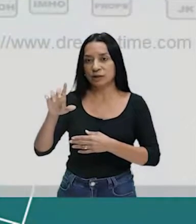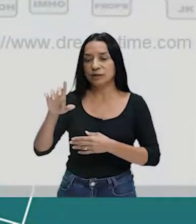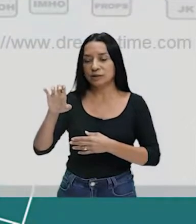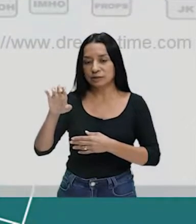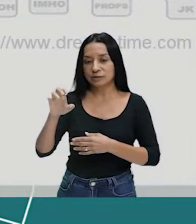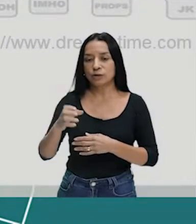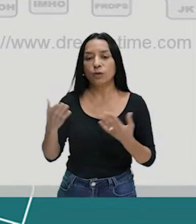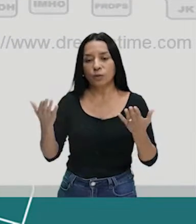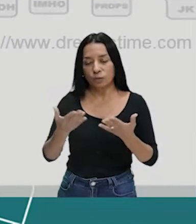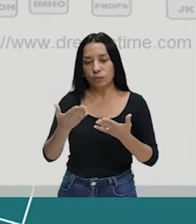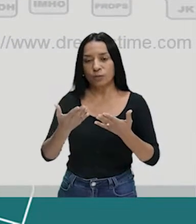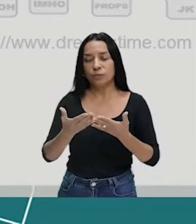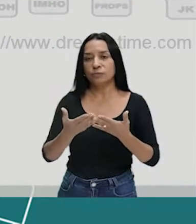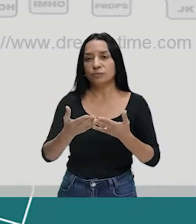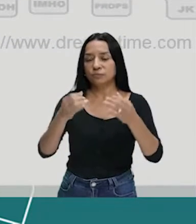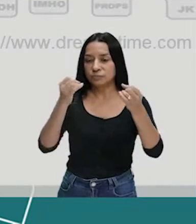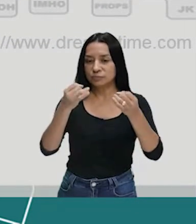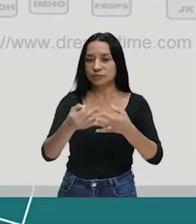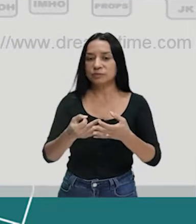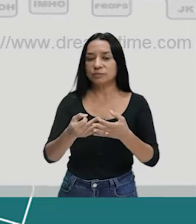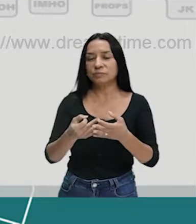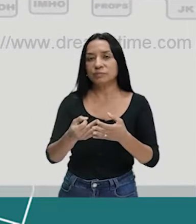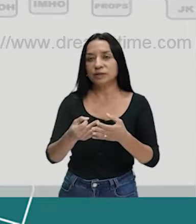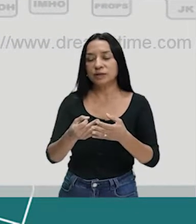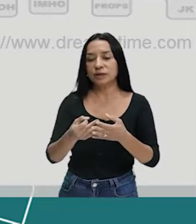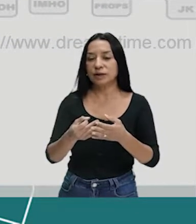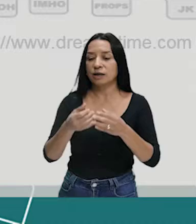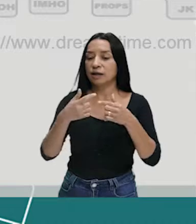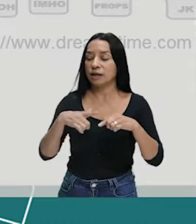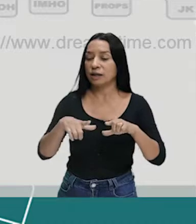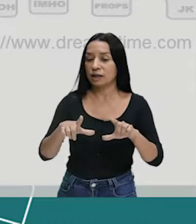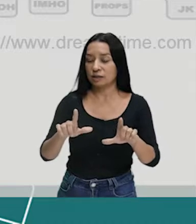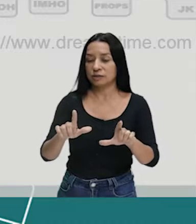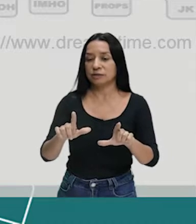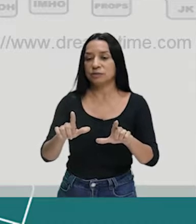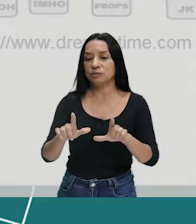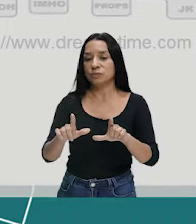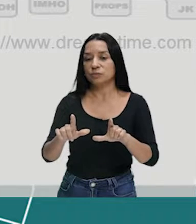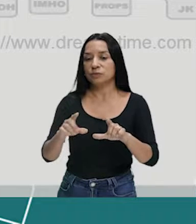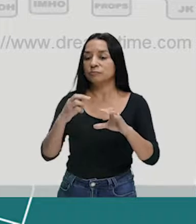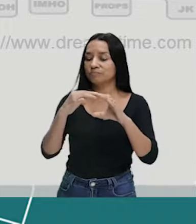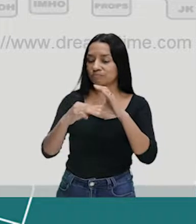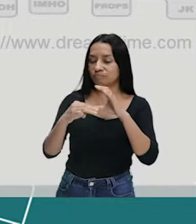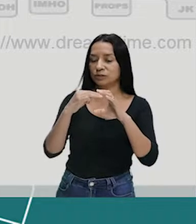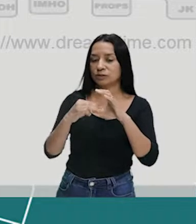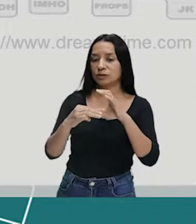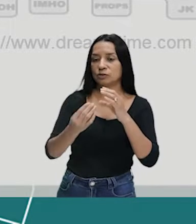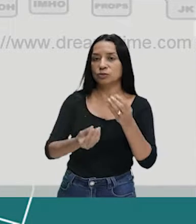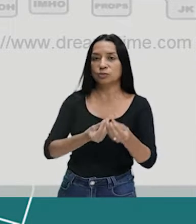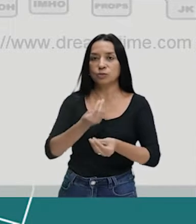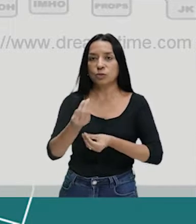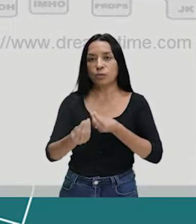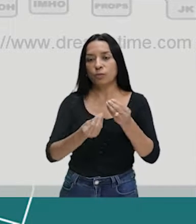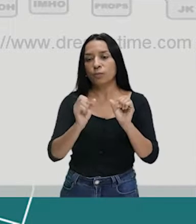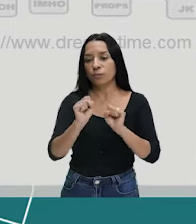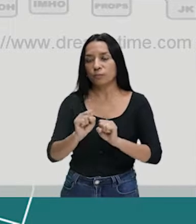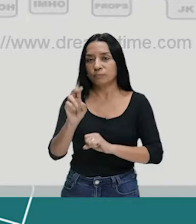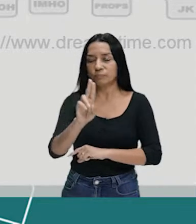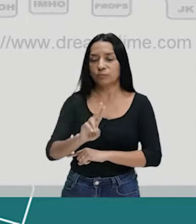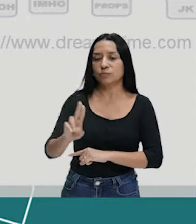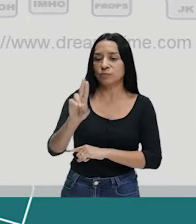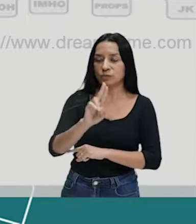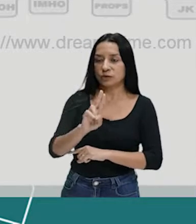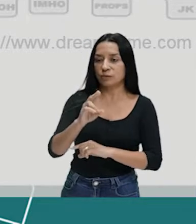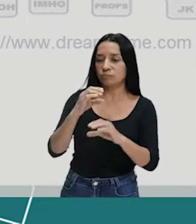falar the text in language a linguagem ou a língua das mensagens a forma que nós podemos utilizar